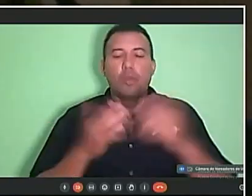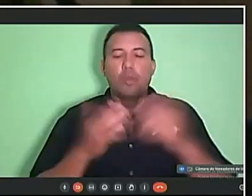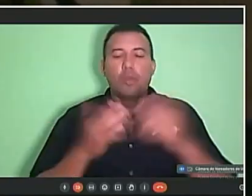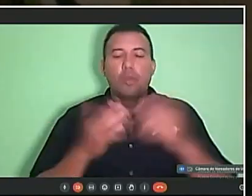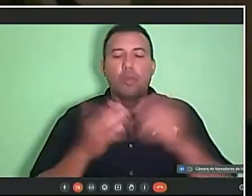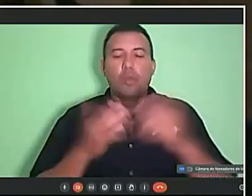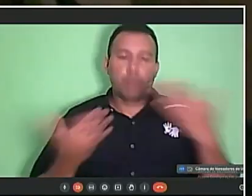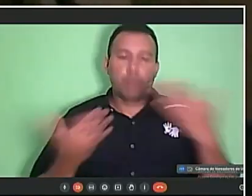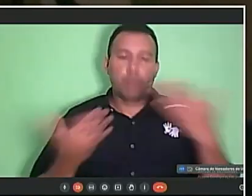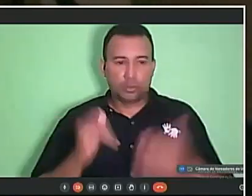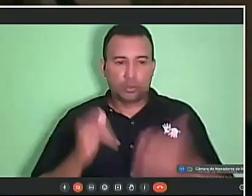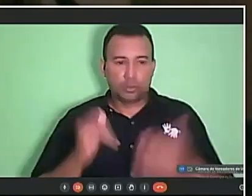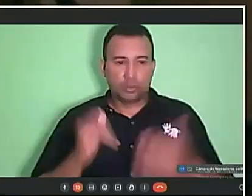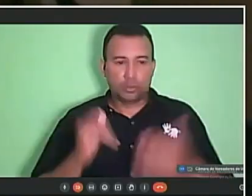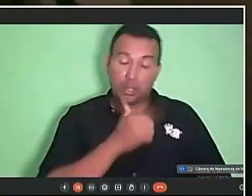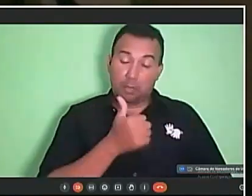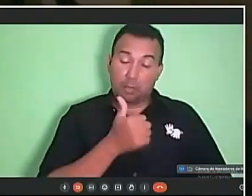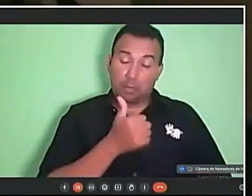entre elas?